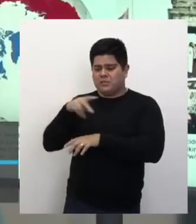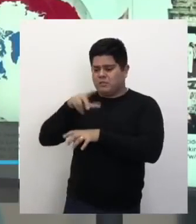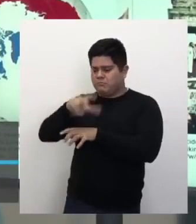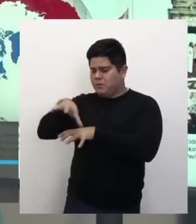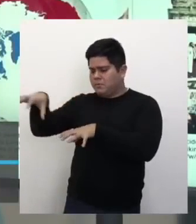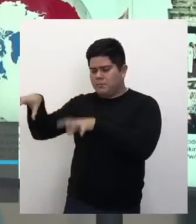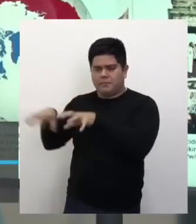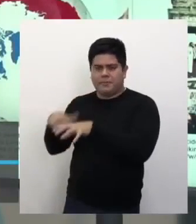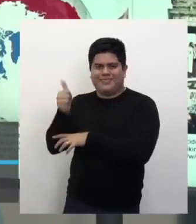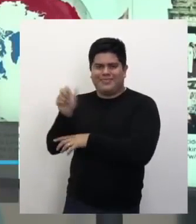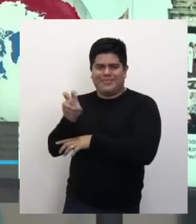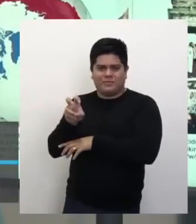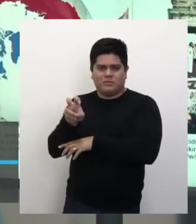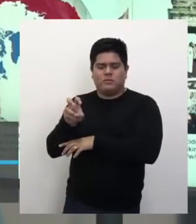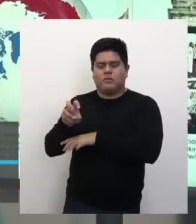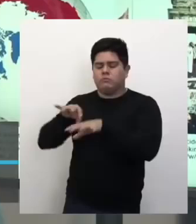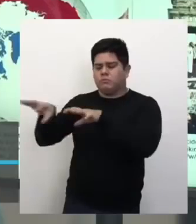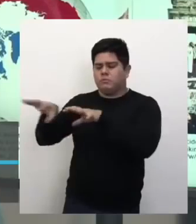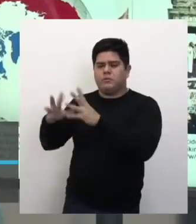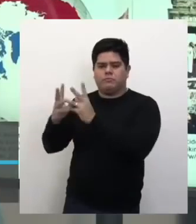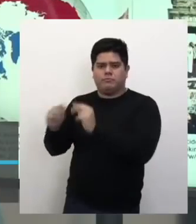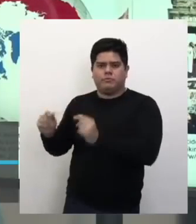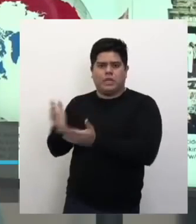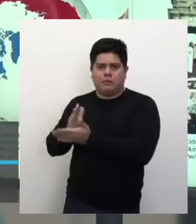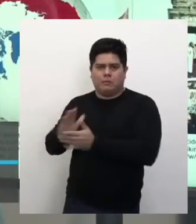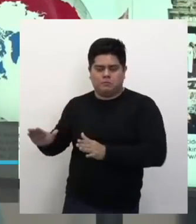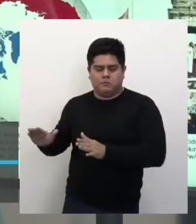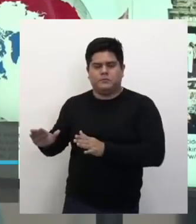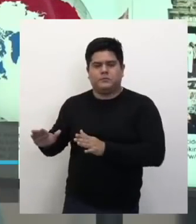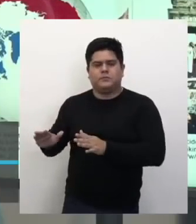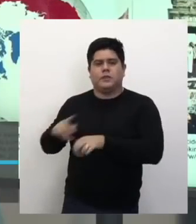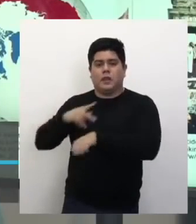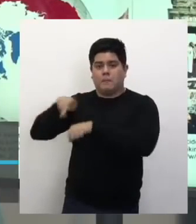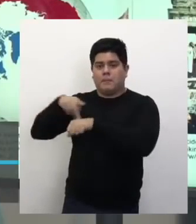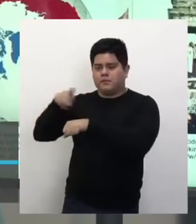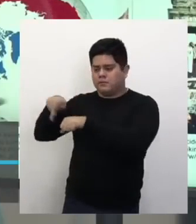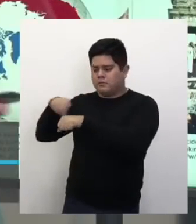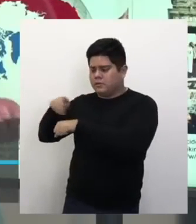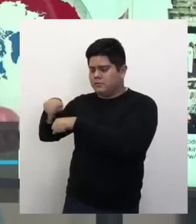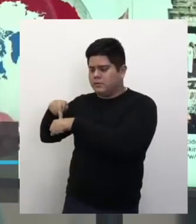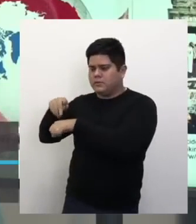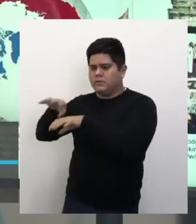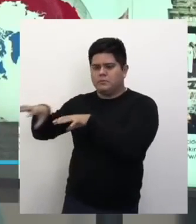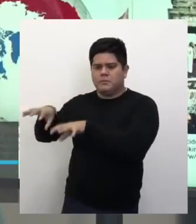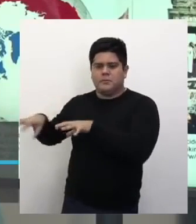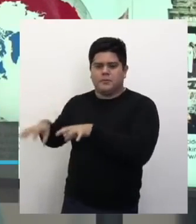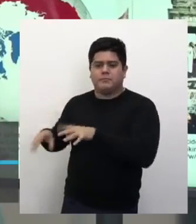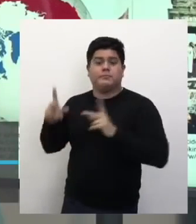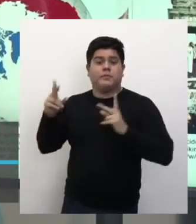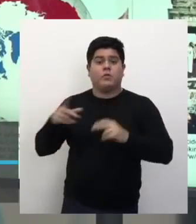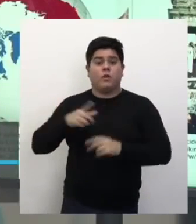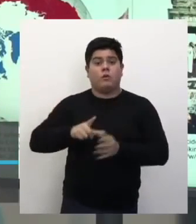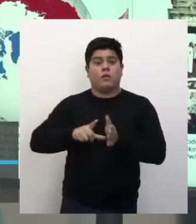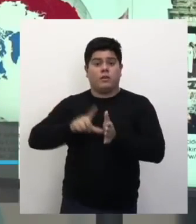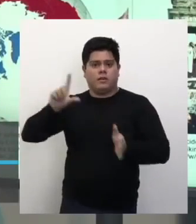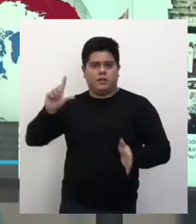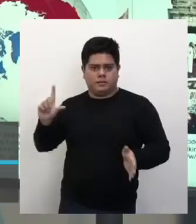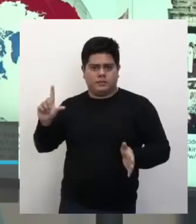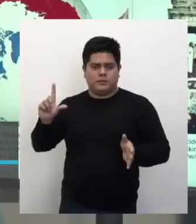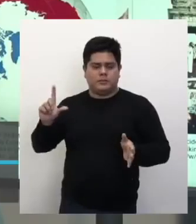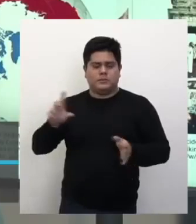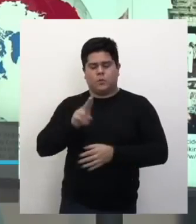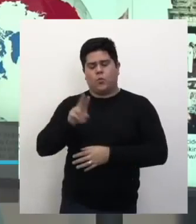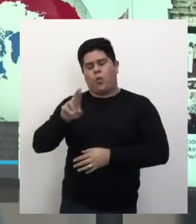né, e acabaram se, né, dissolvendo, aí, se transformando aí em países à parte, como era antes da introdução da União